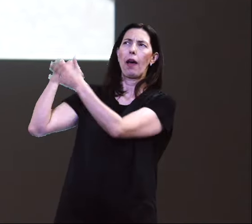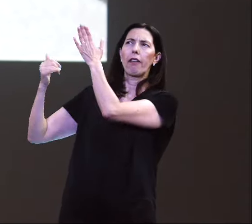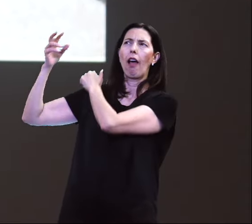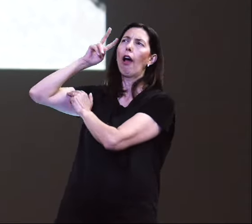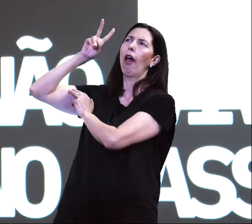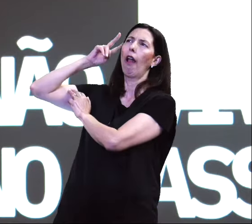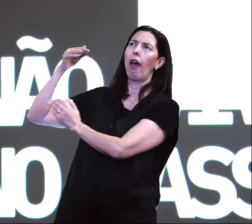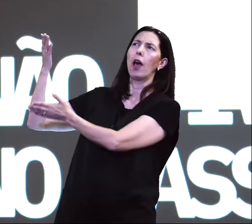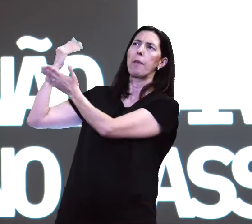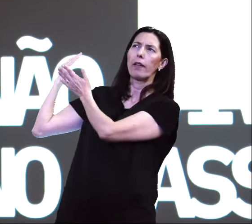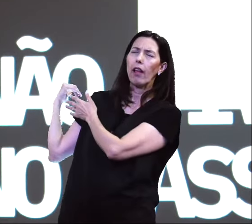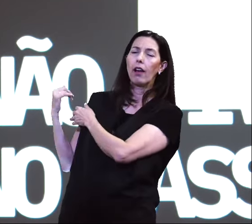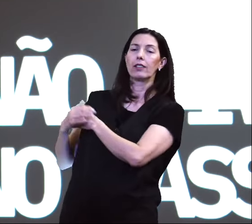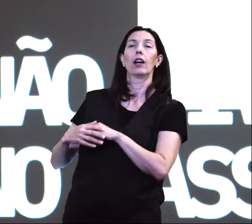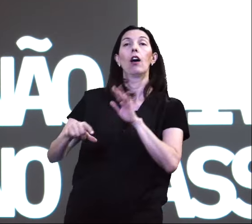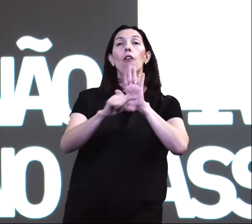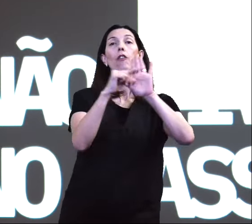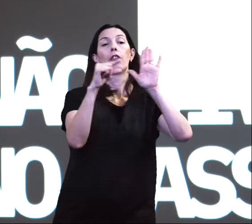Olha o versículo 18.